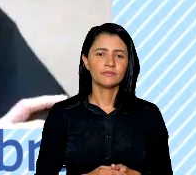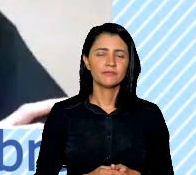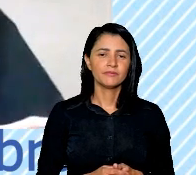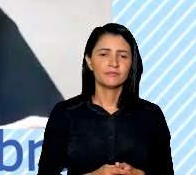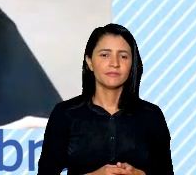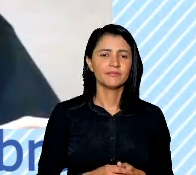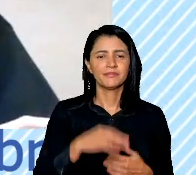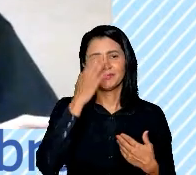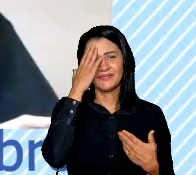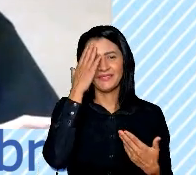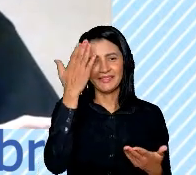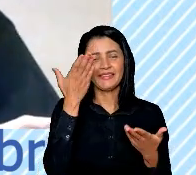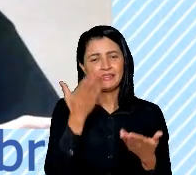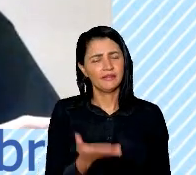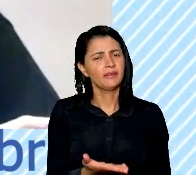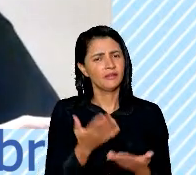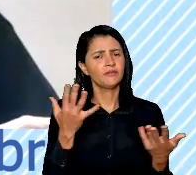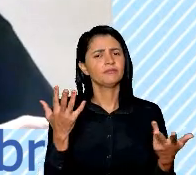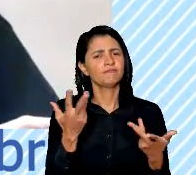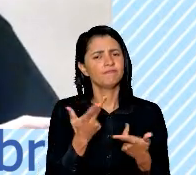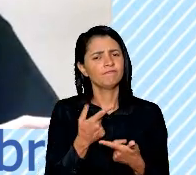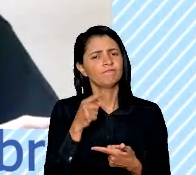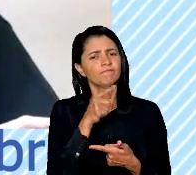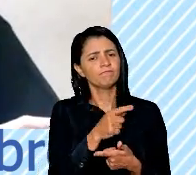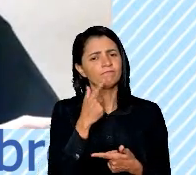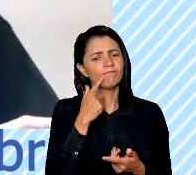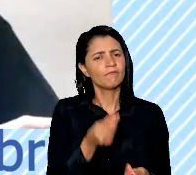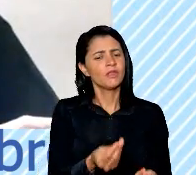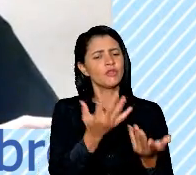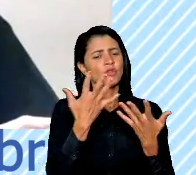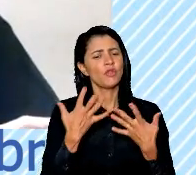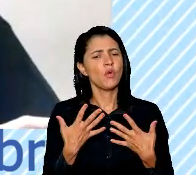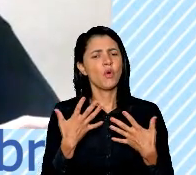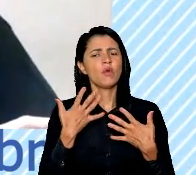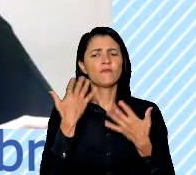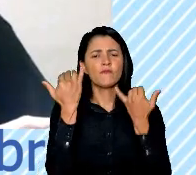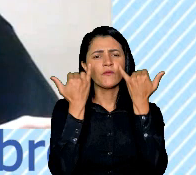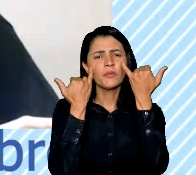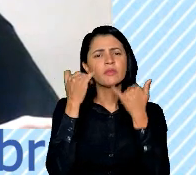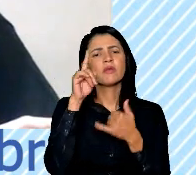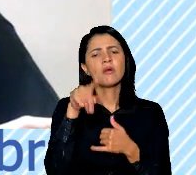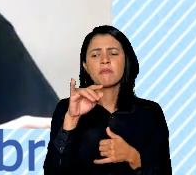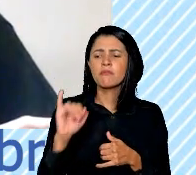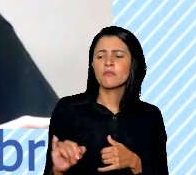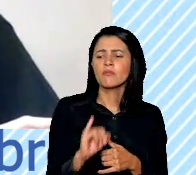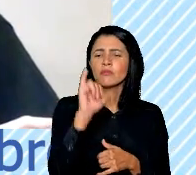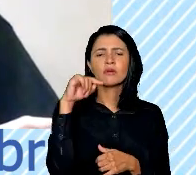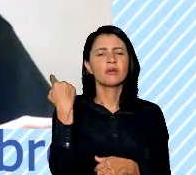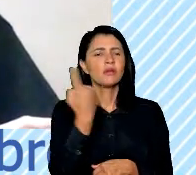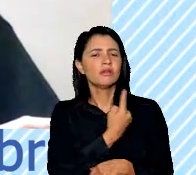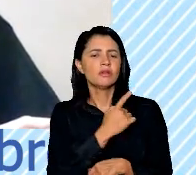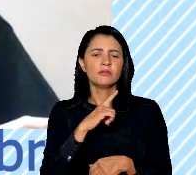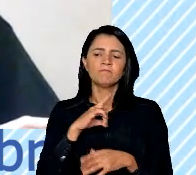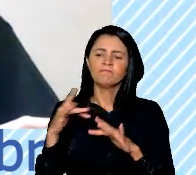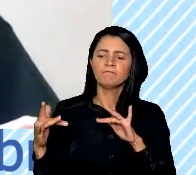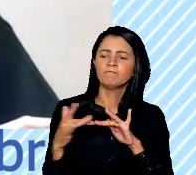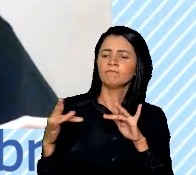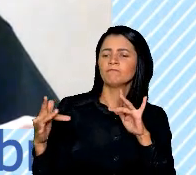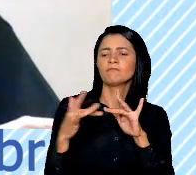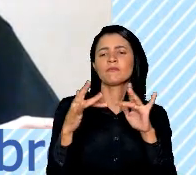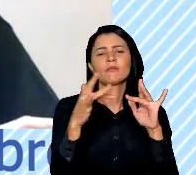Obrigada, doutora Flávia, foi excepcional, trouxe tantas informações, e é muito importante a gente ter contato com